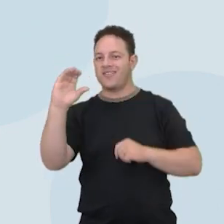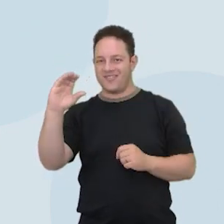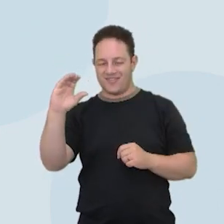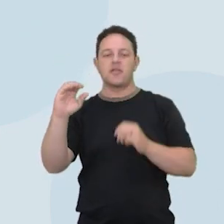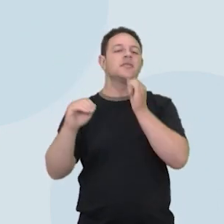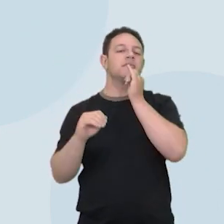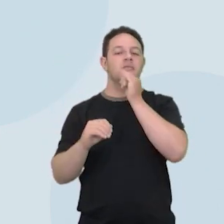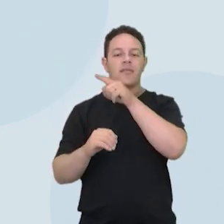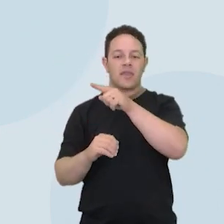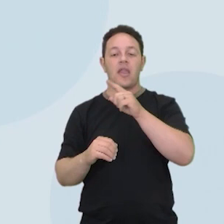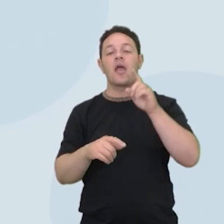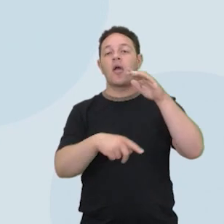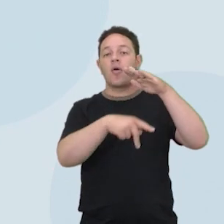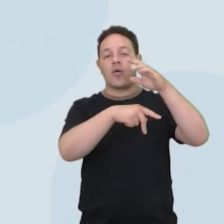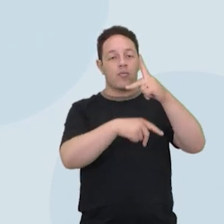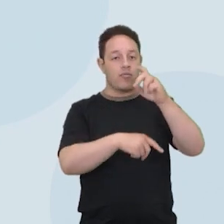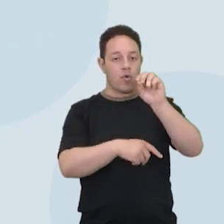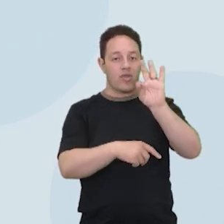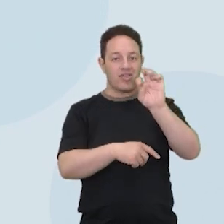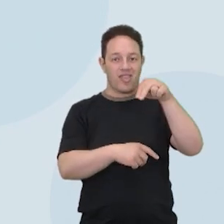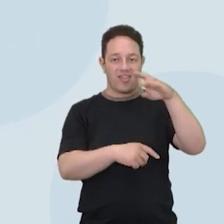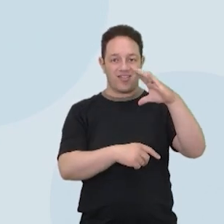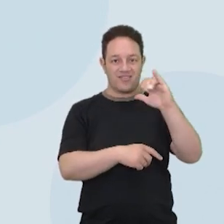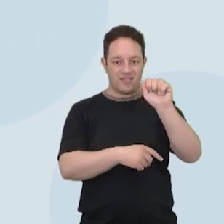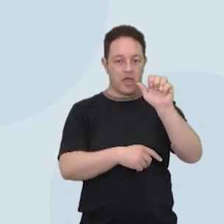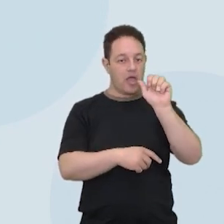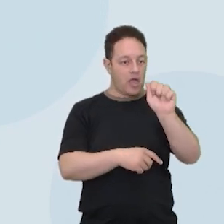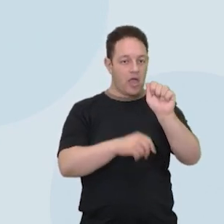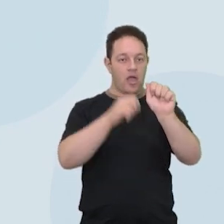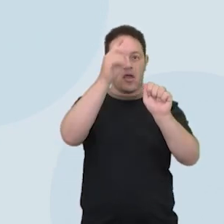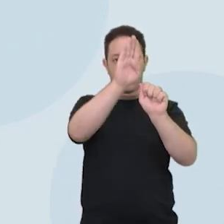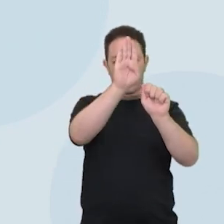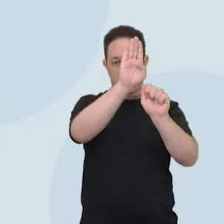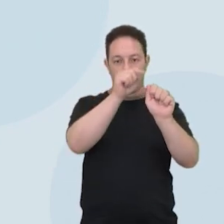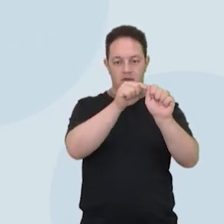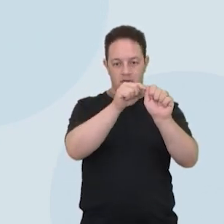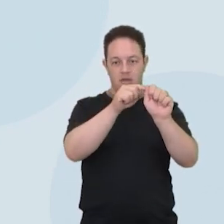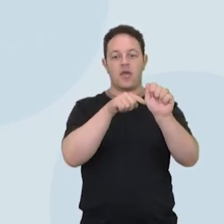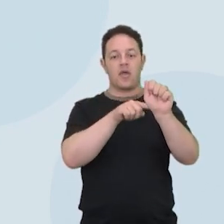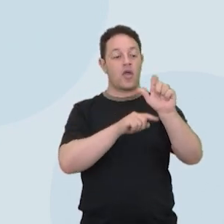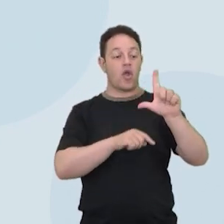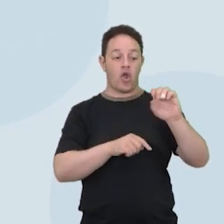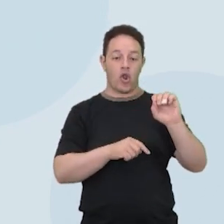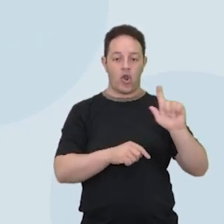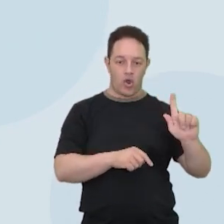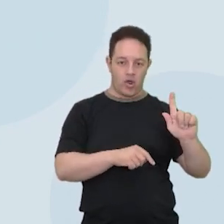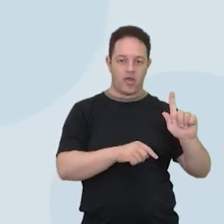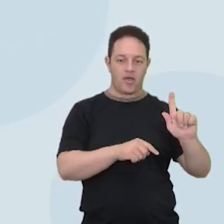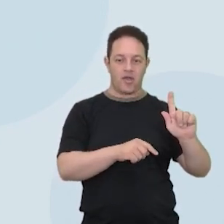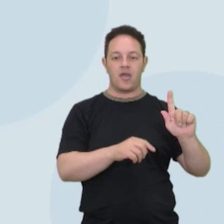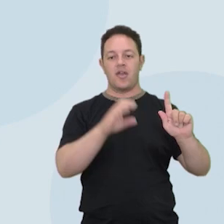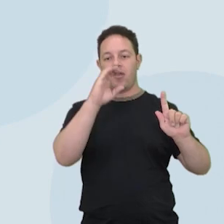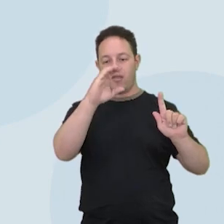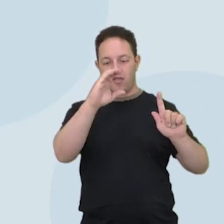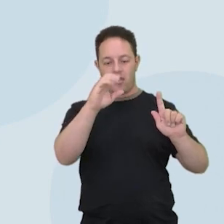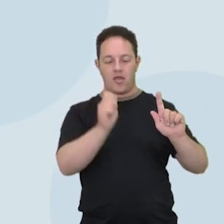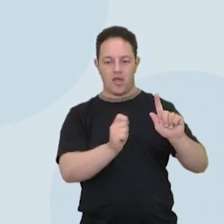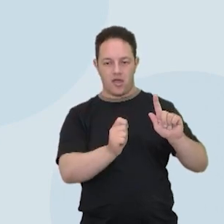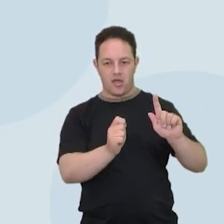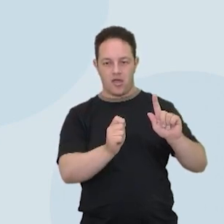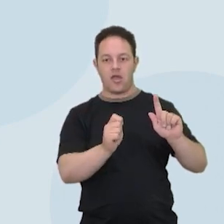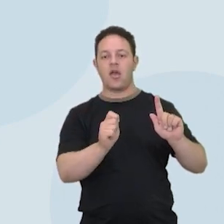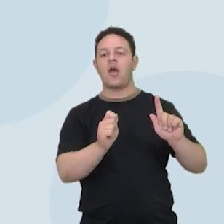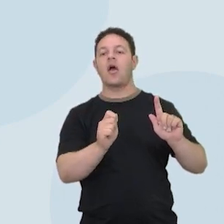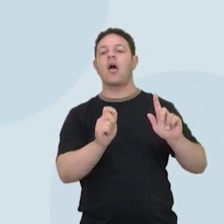tenho uma potência, então log de C na base A igual a B, tá? Então,